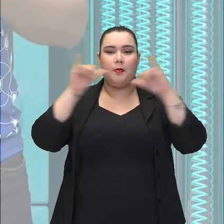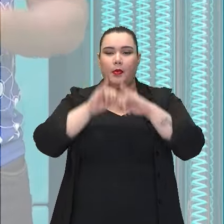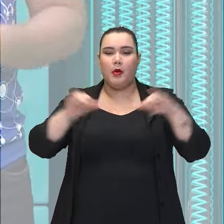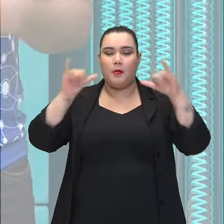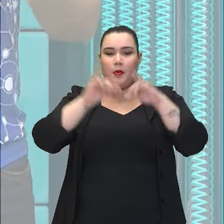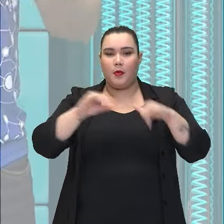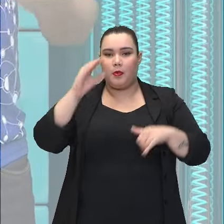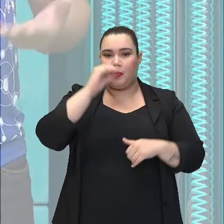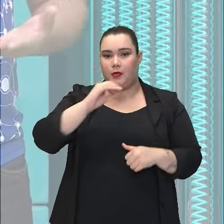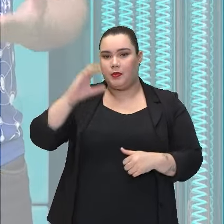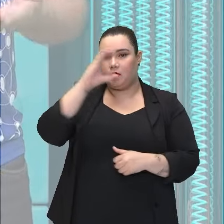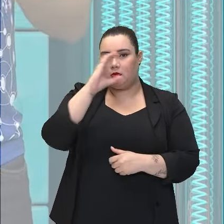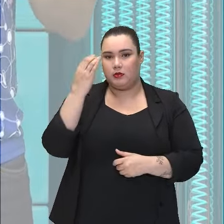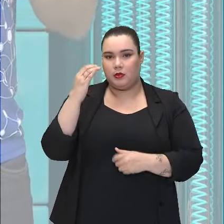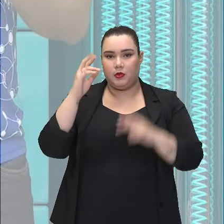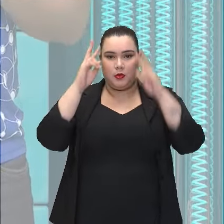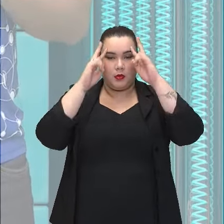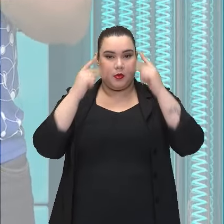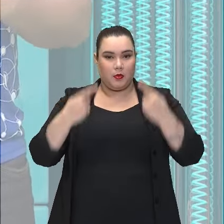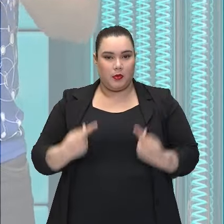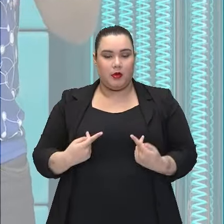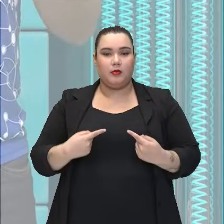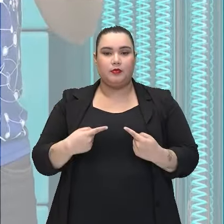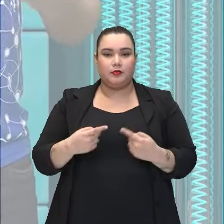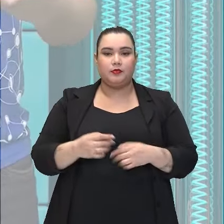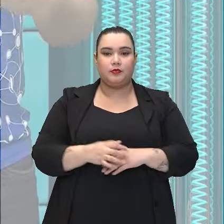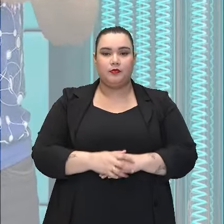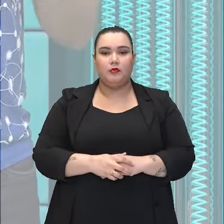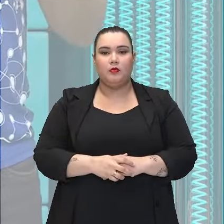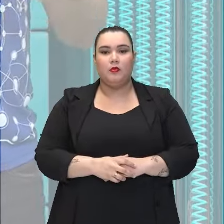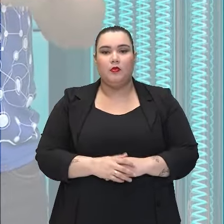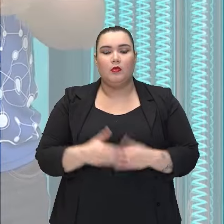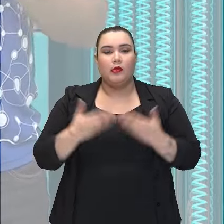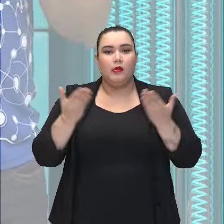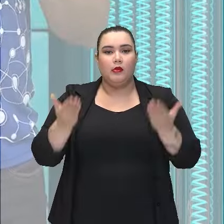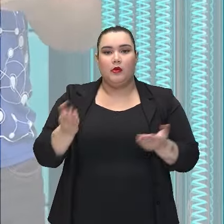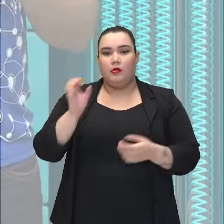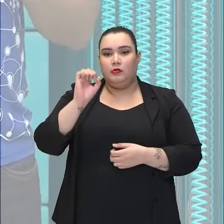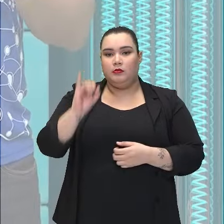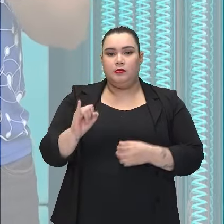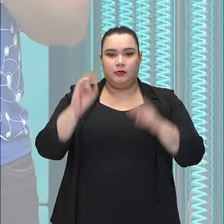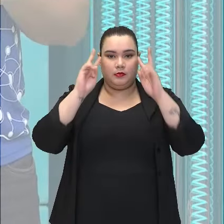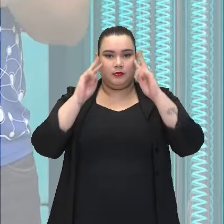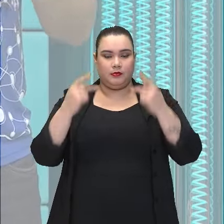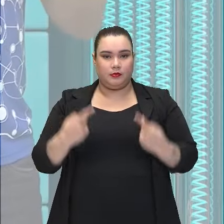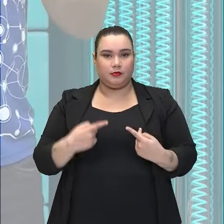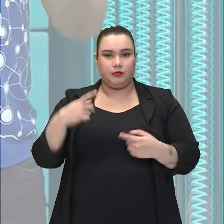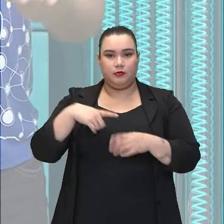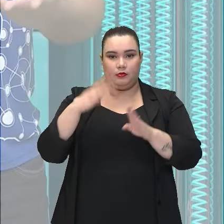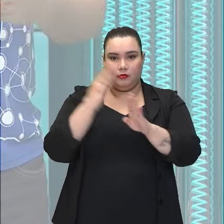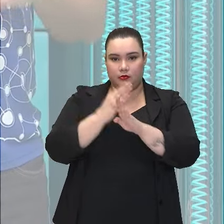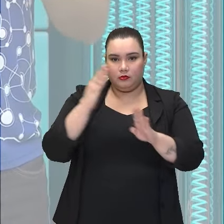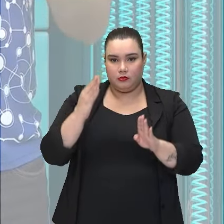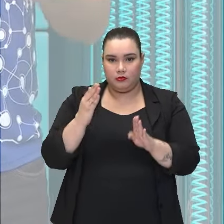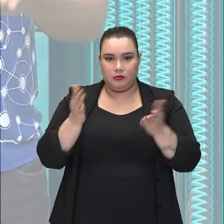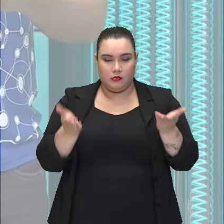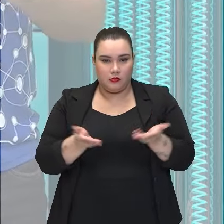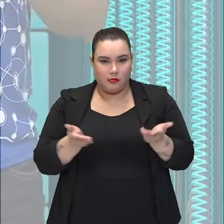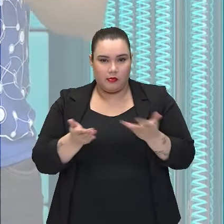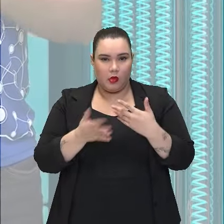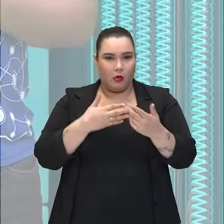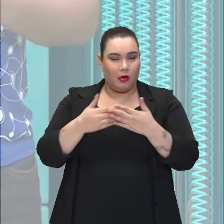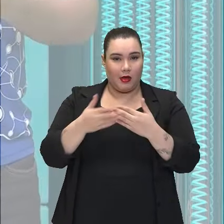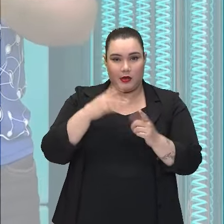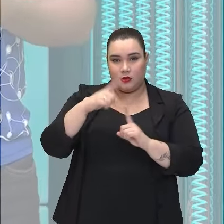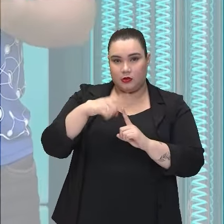conhecimento científico da humanidade. Então, se a humanidade, se o homem faz uma grande descoberta hoje, qualquer que